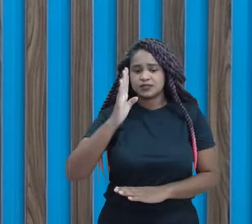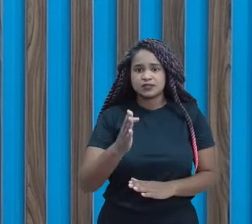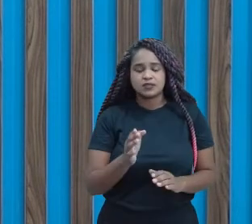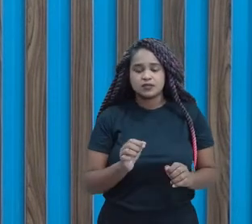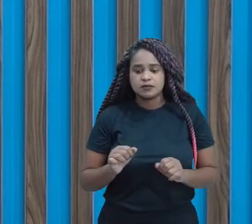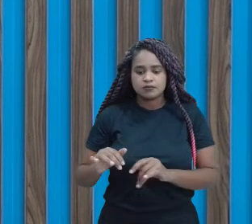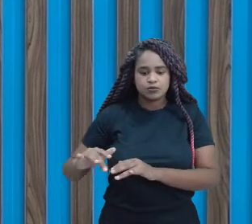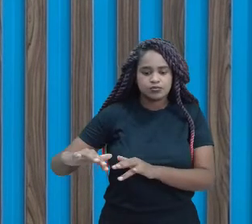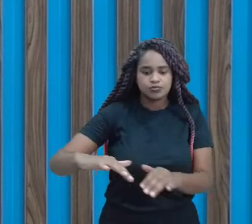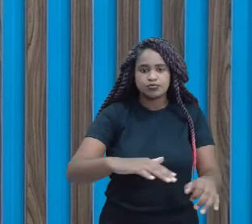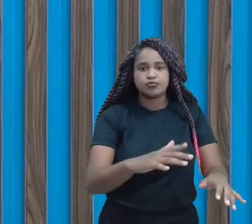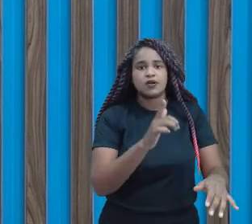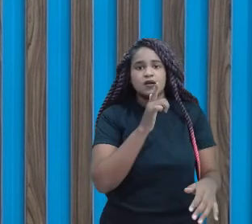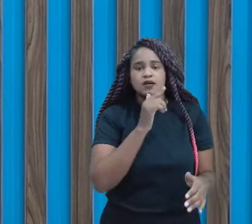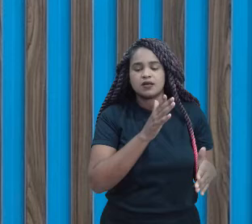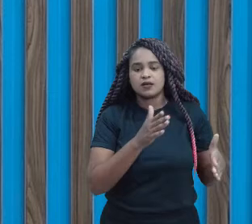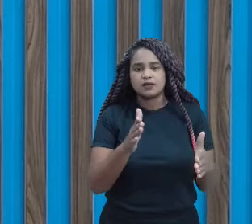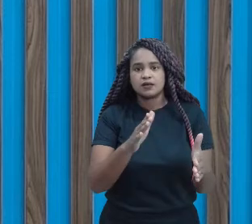já fez vários